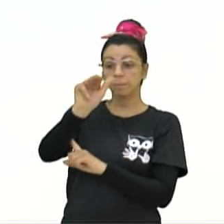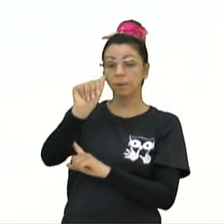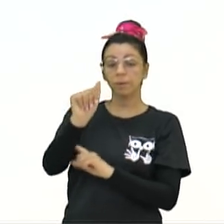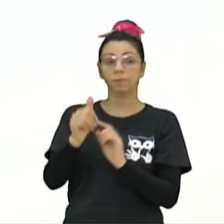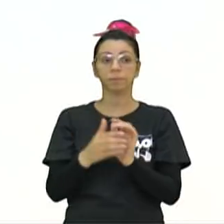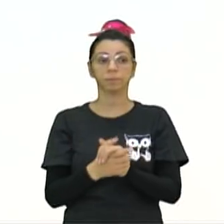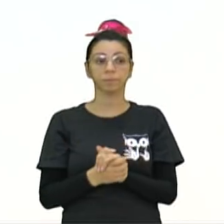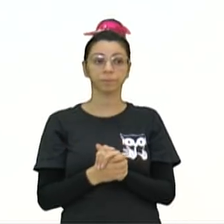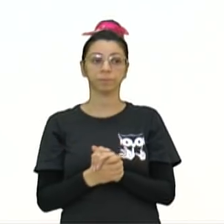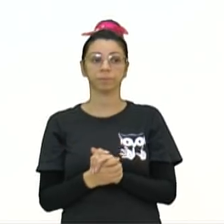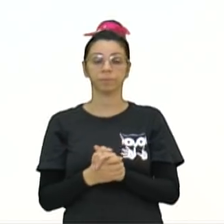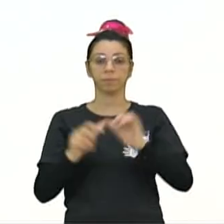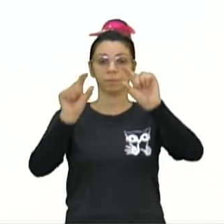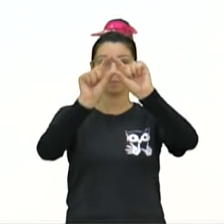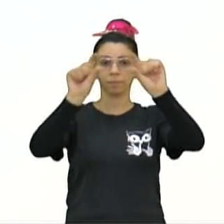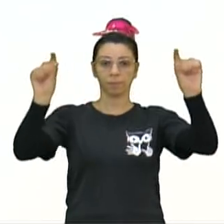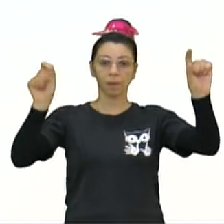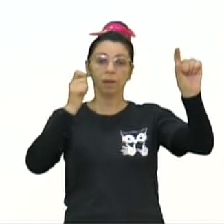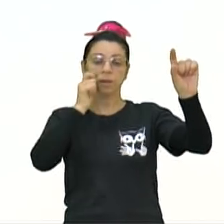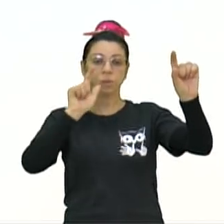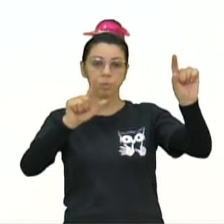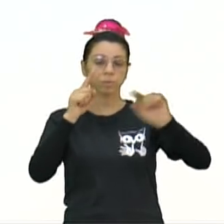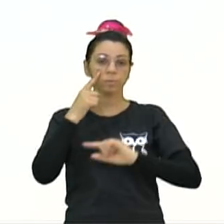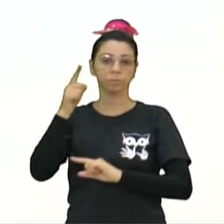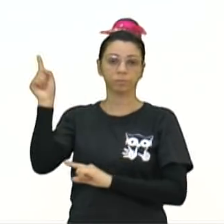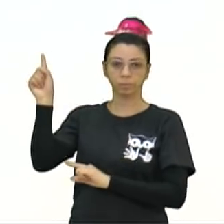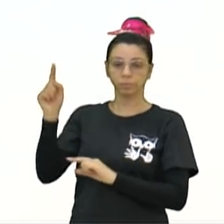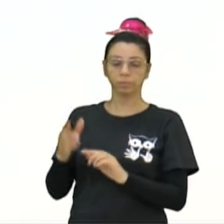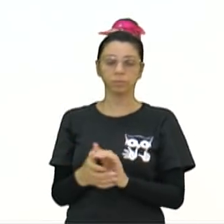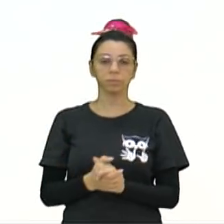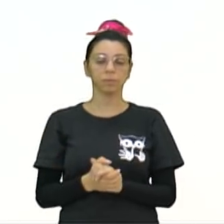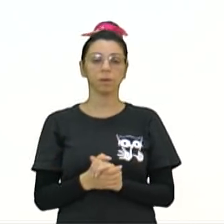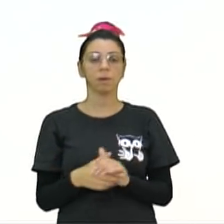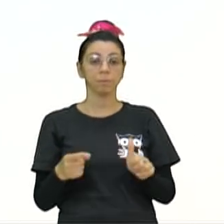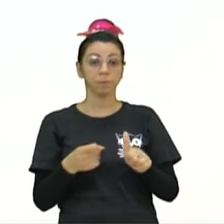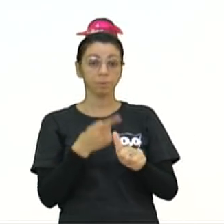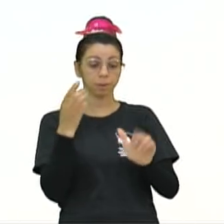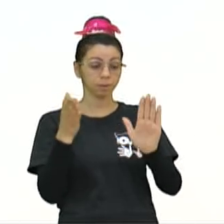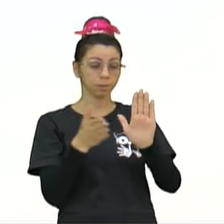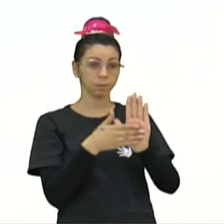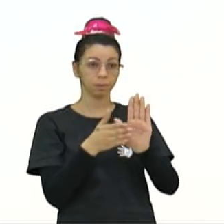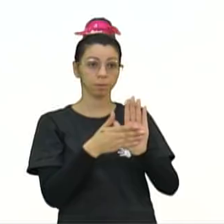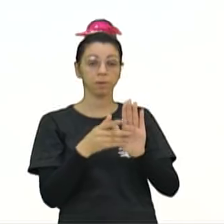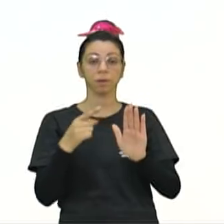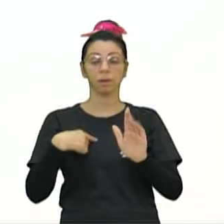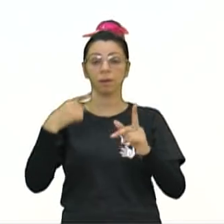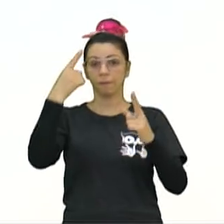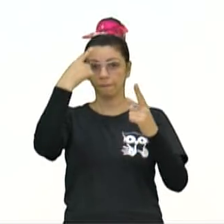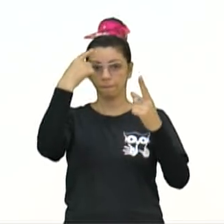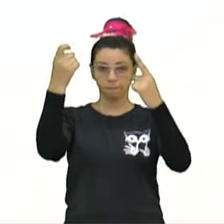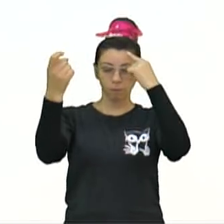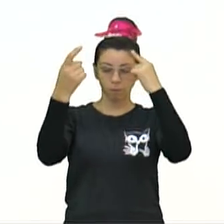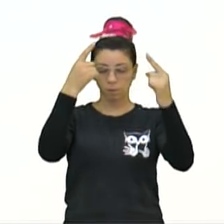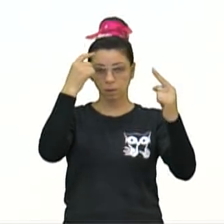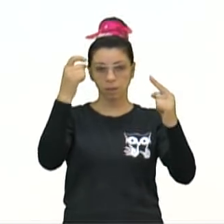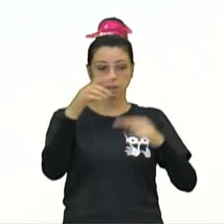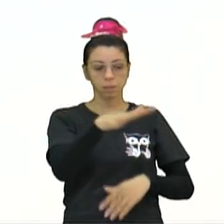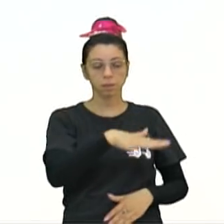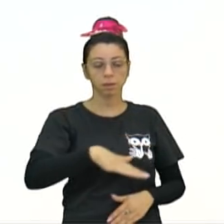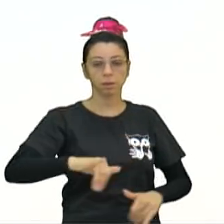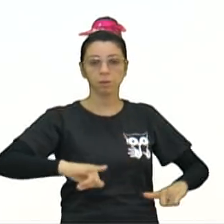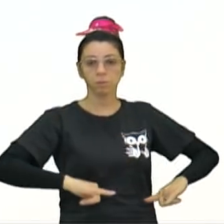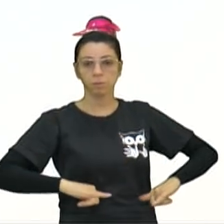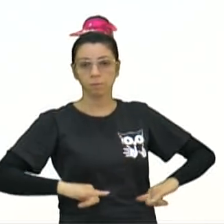Depoimentos de vítimas de cyberbullying. Primeira proposta. O tema será a violência sofrida no ambiente escolar?